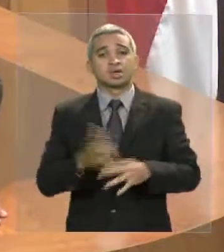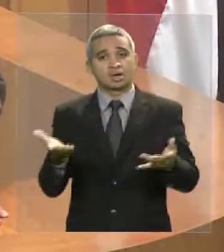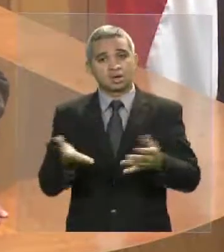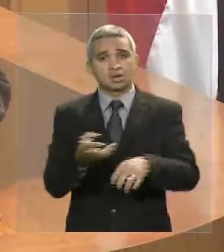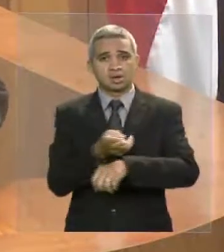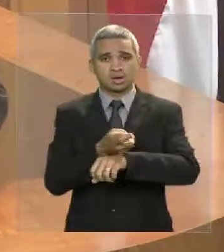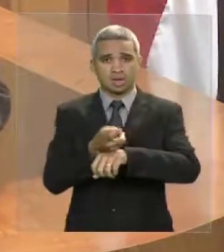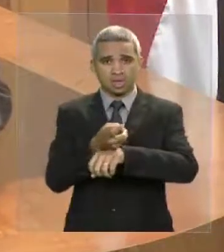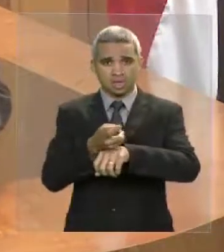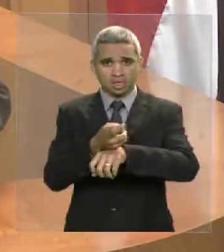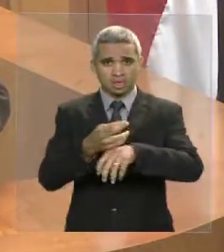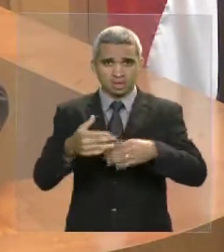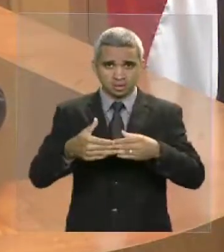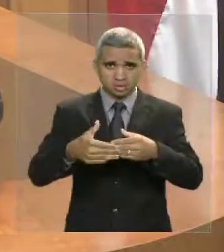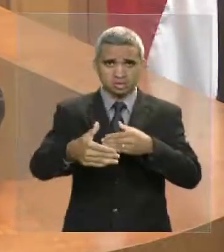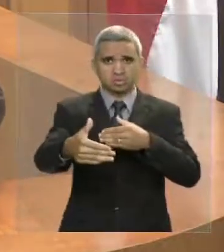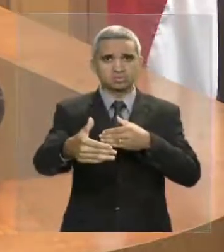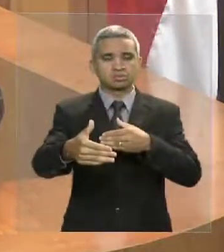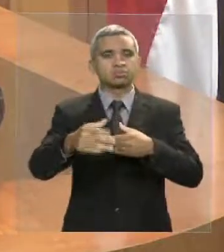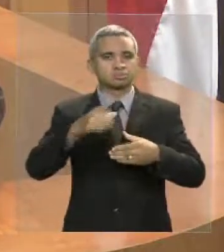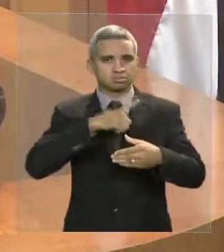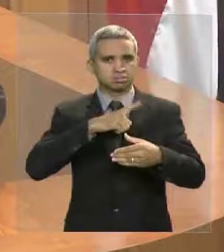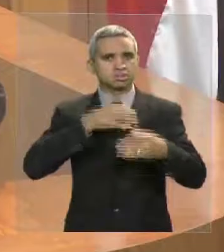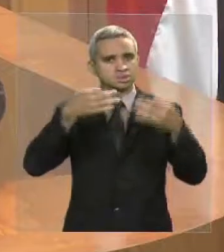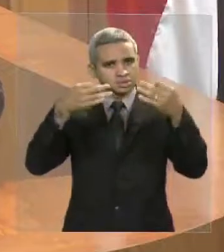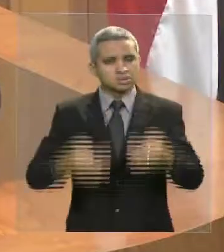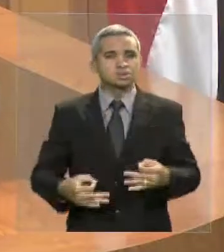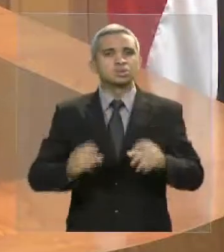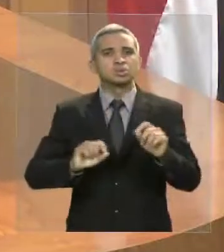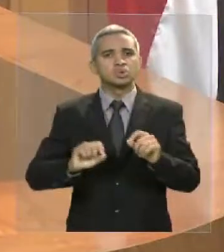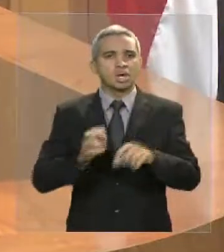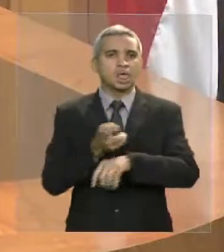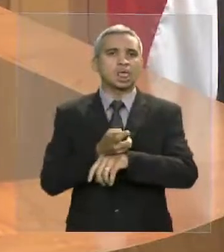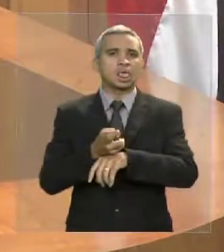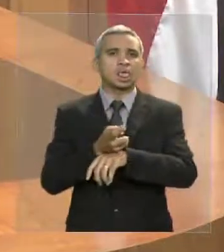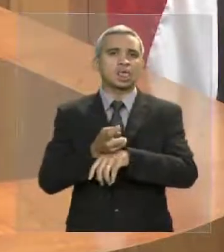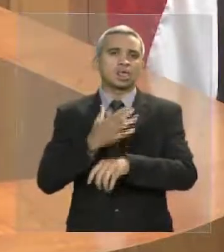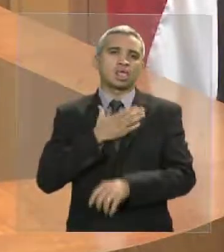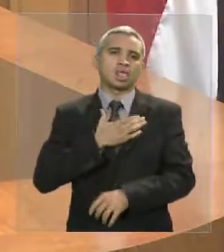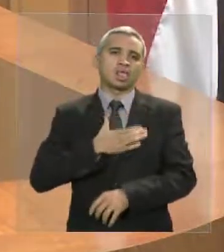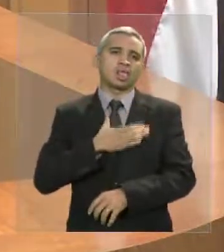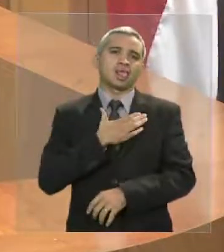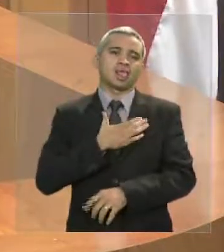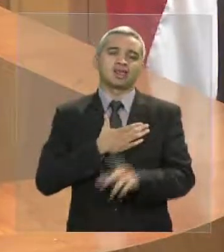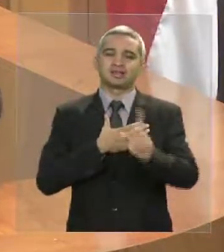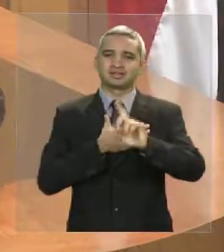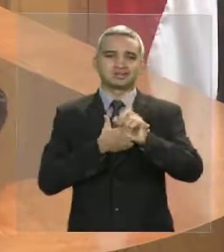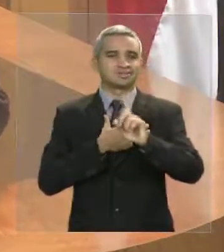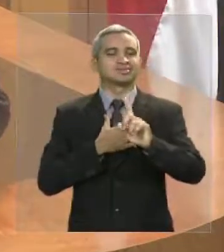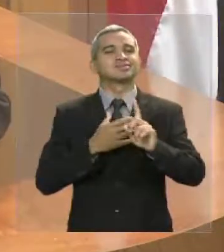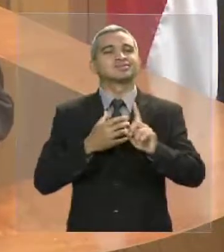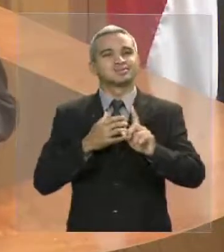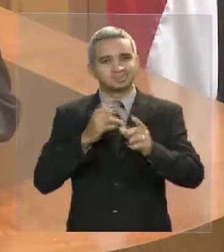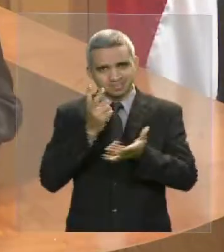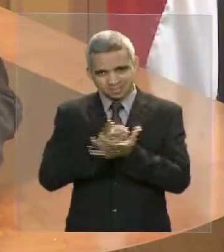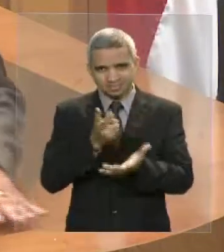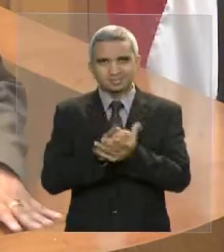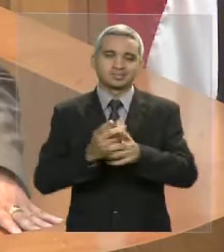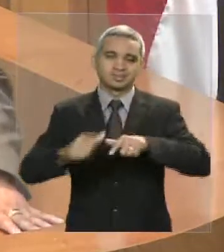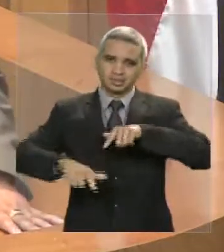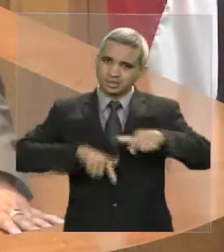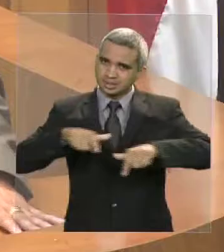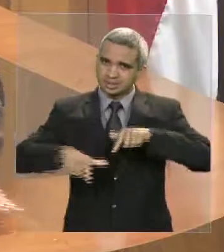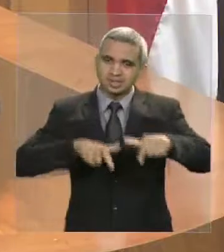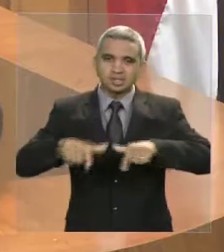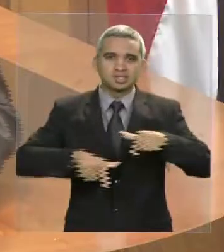trabalho, até porque a nossa disposição é dar a nossa passagem de contribuição ao Estado, a todos os segmentos sociais, como nós